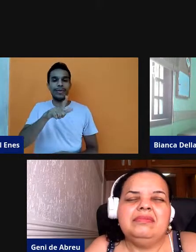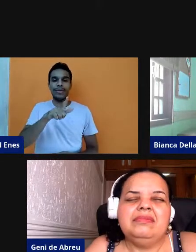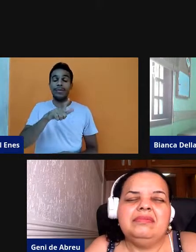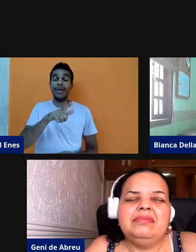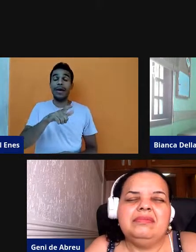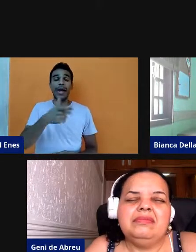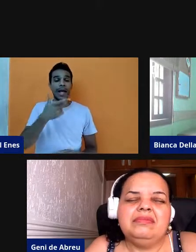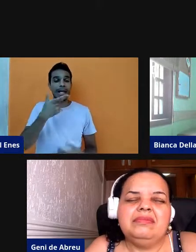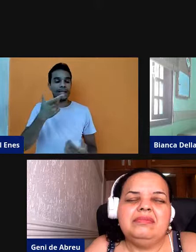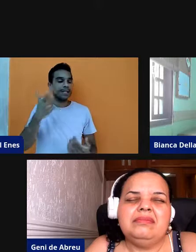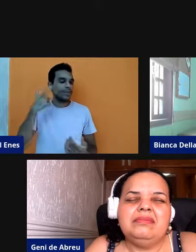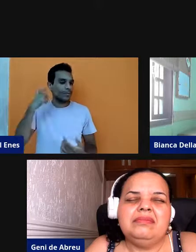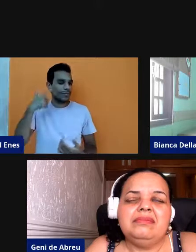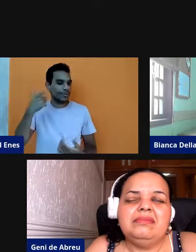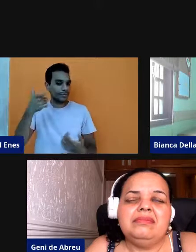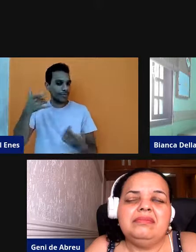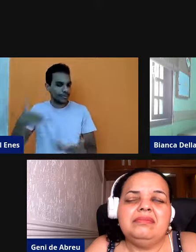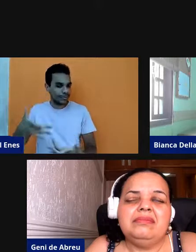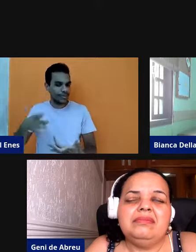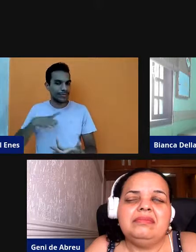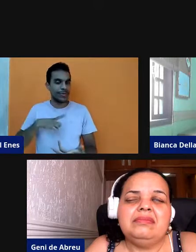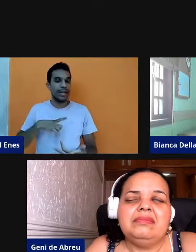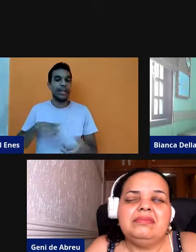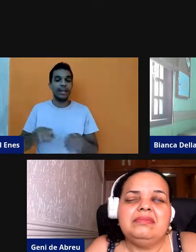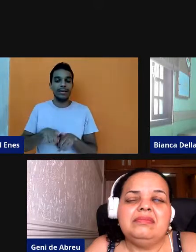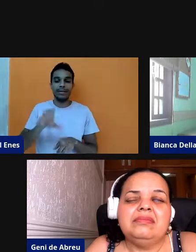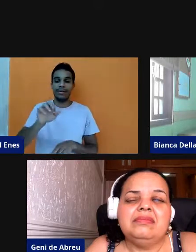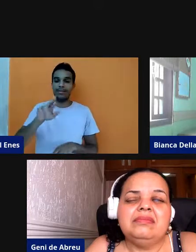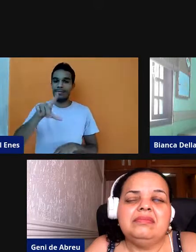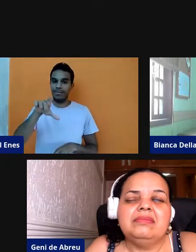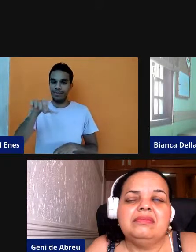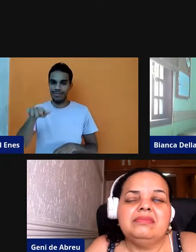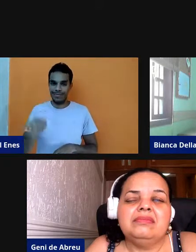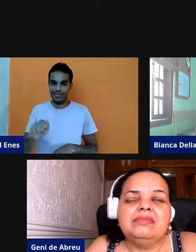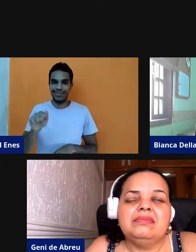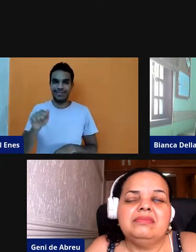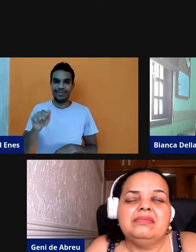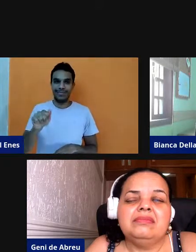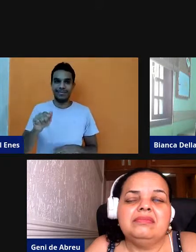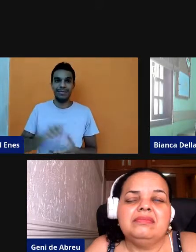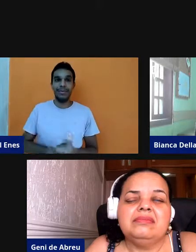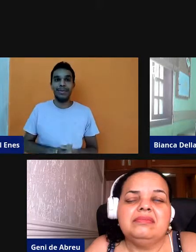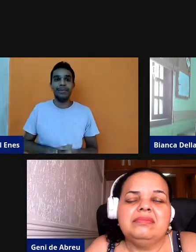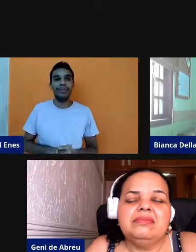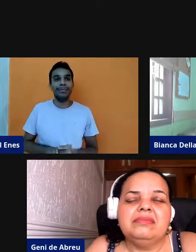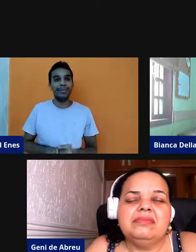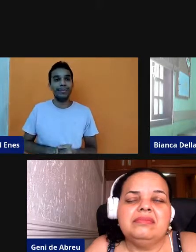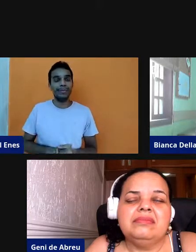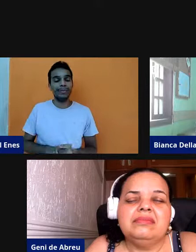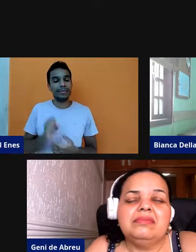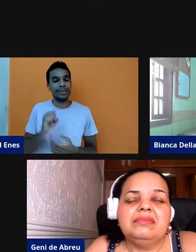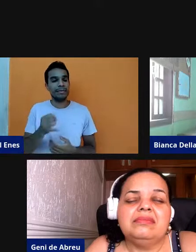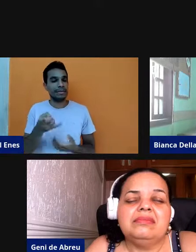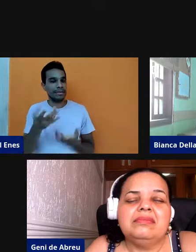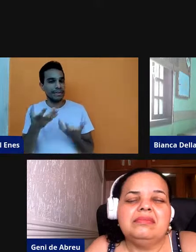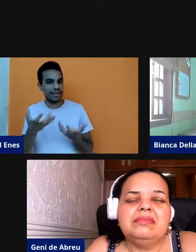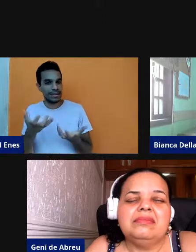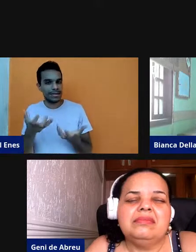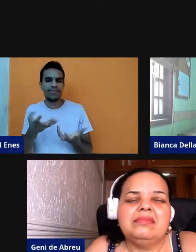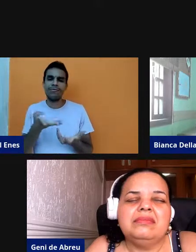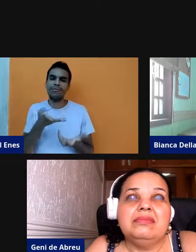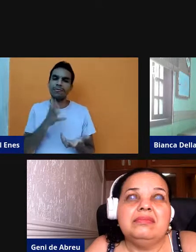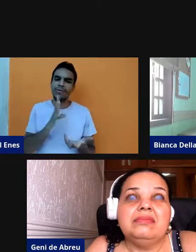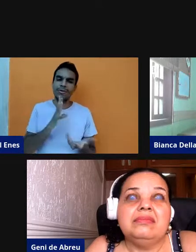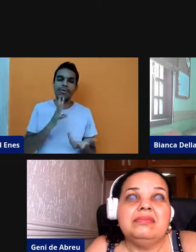são nossas audiodescritoras. Também a Carla da Ré e a Virginia Menezes, que são as nossas produtoras. Então, se você quiser conhecer o curso